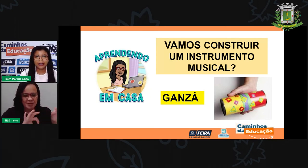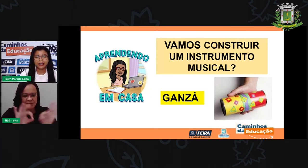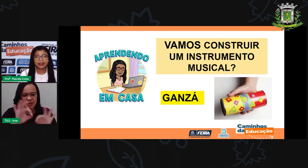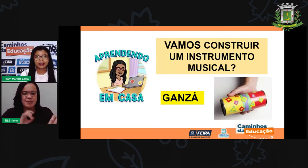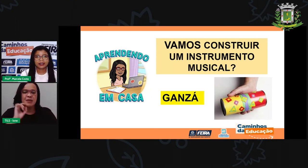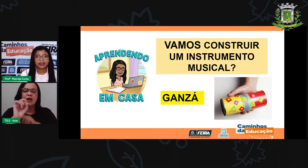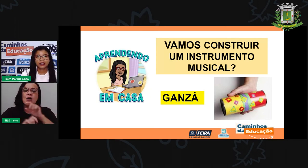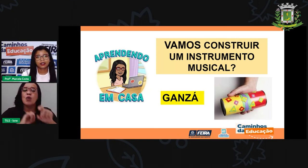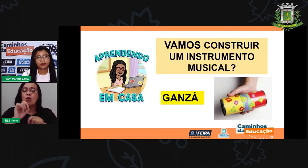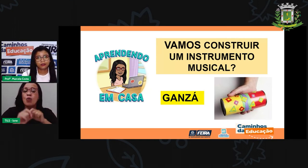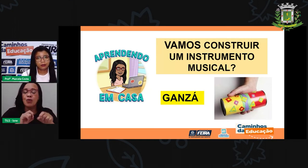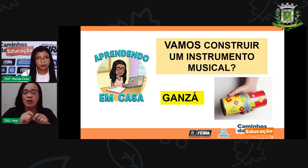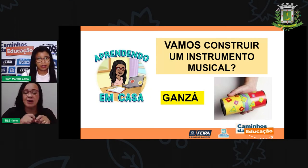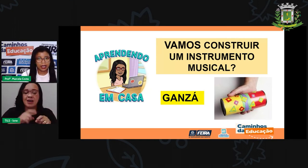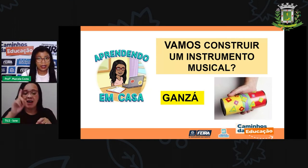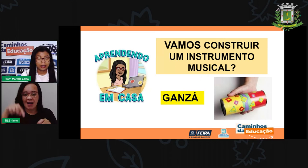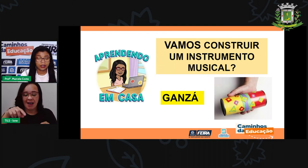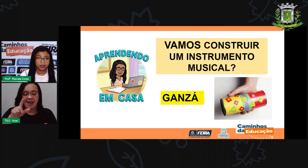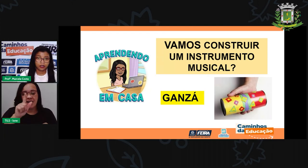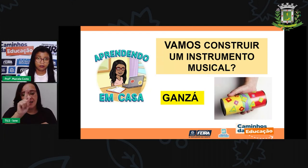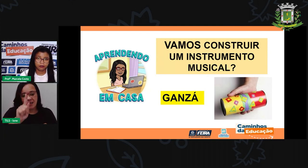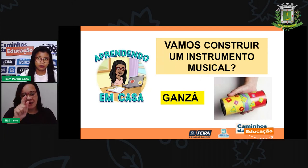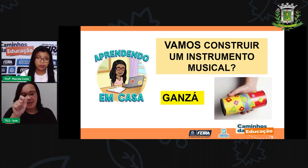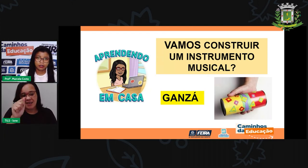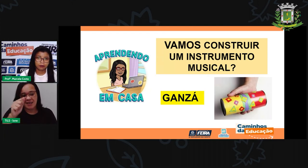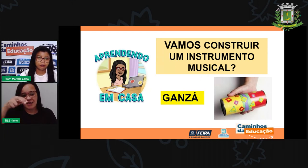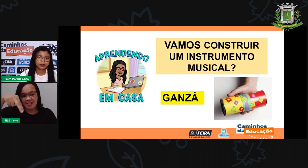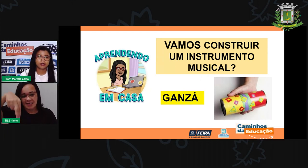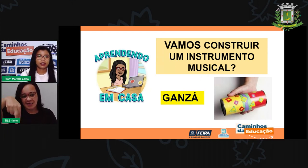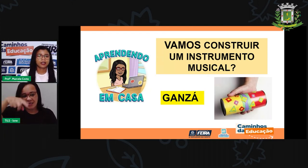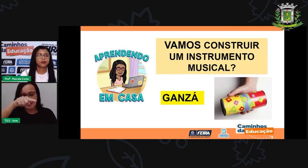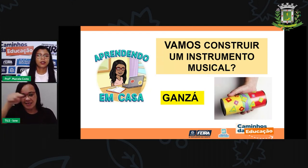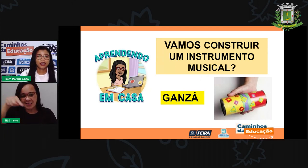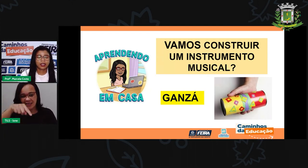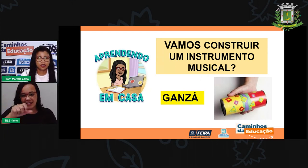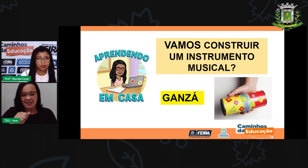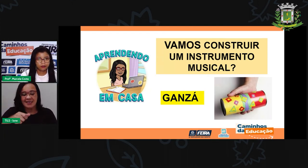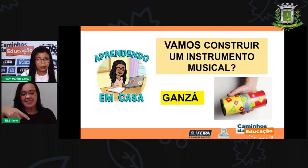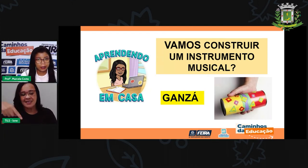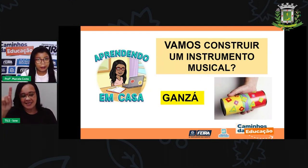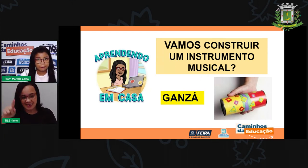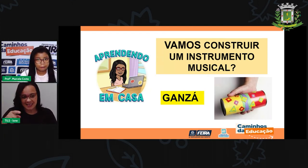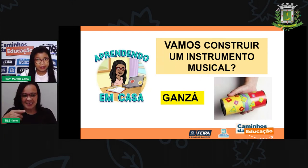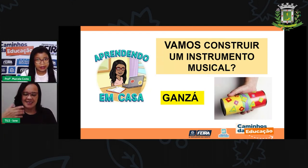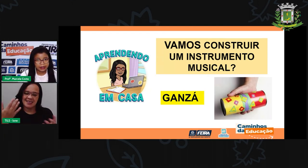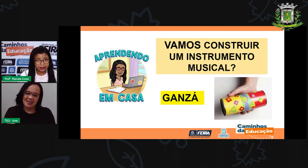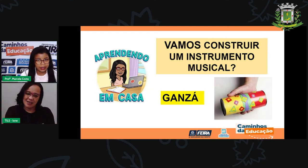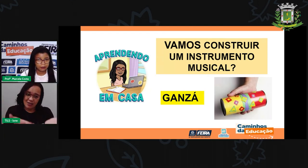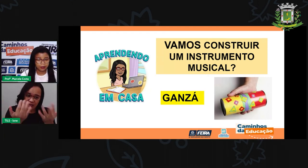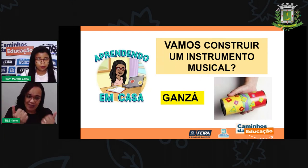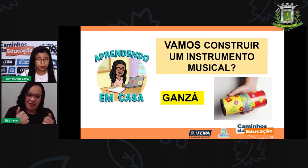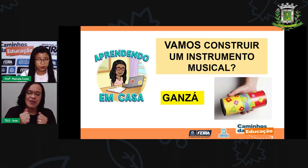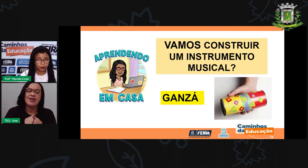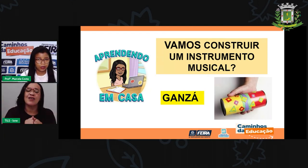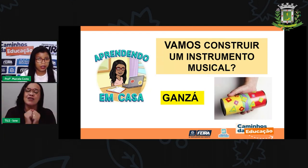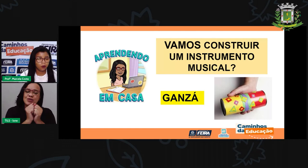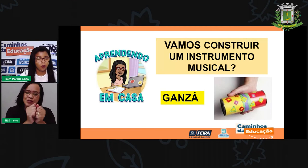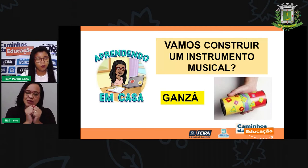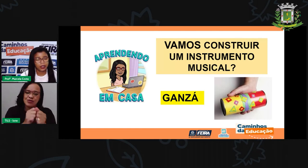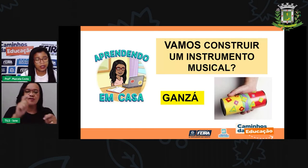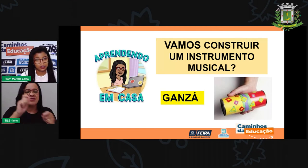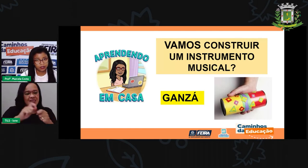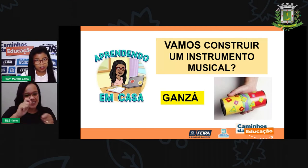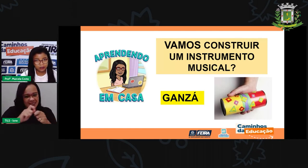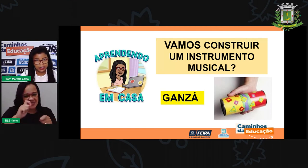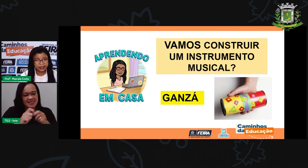Tá, criança? Então, vamos lá, que eu já vou mostrar para vocês o que é que a gente vai precisar para construir e